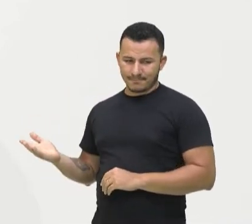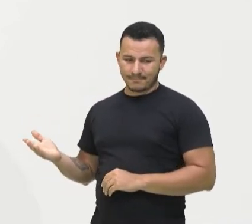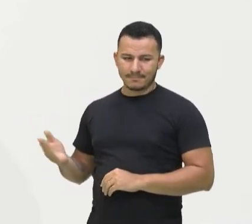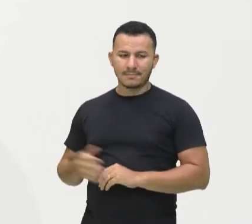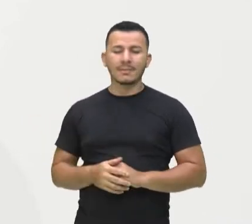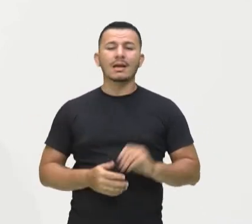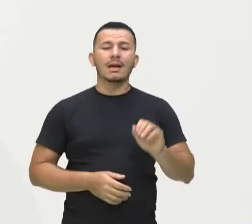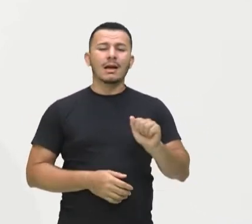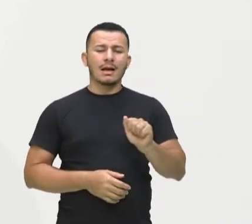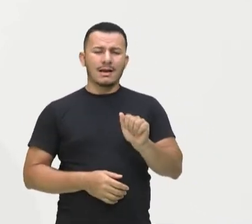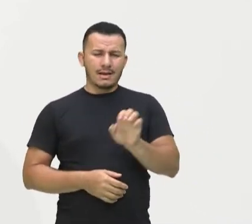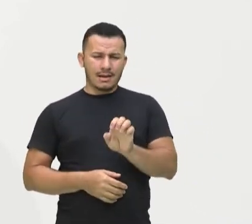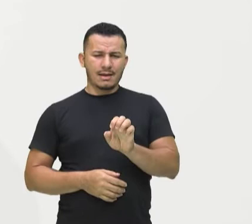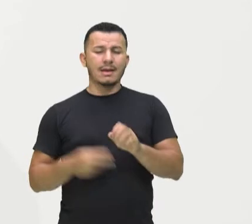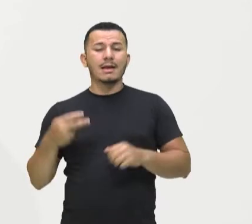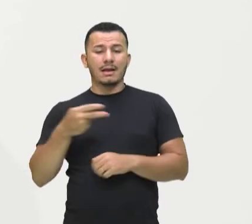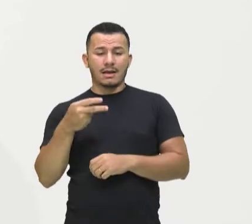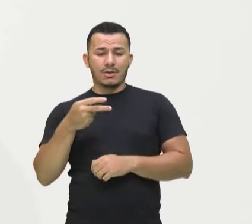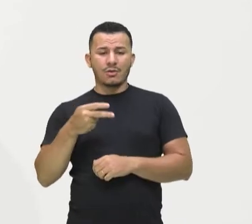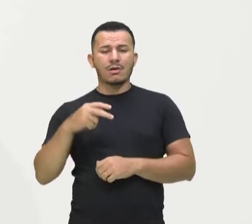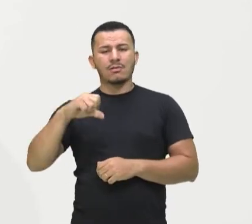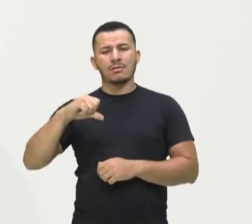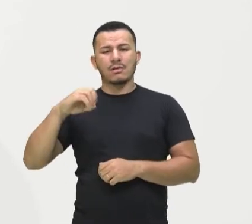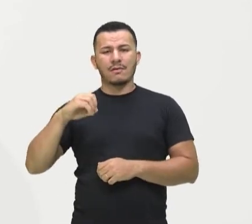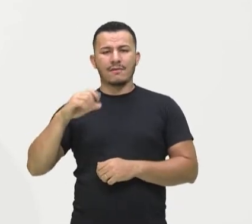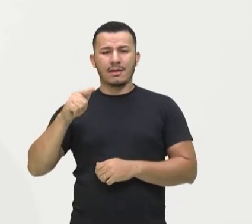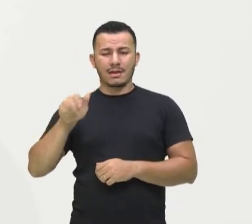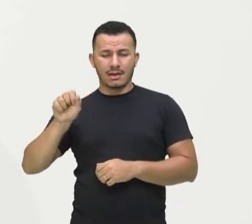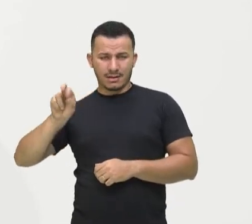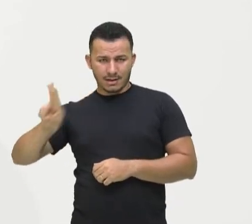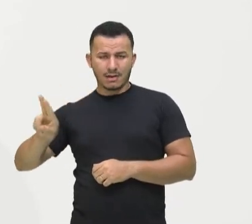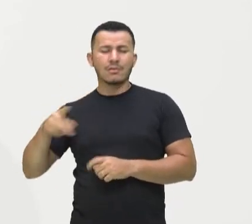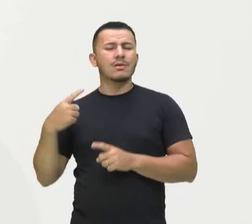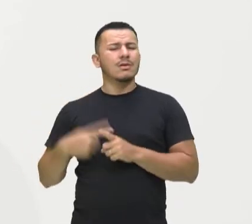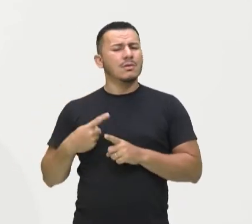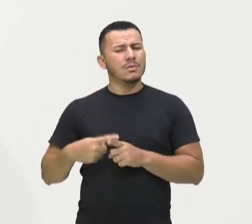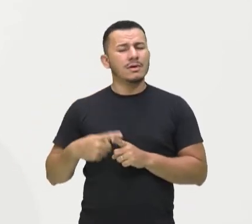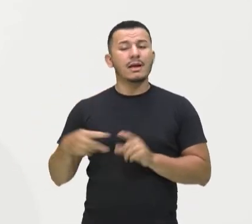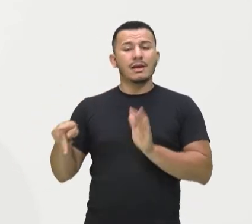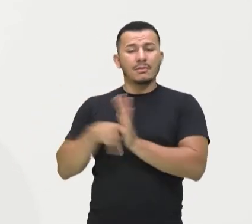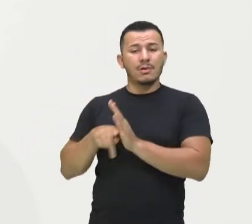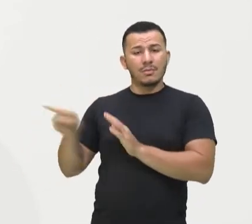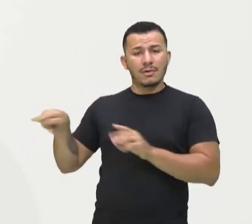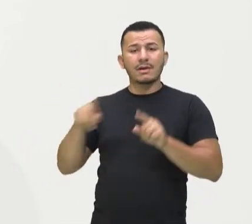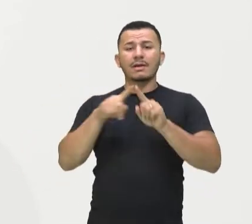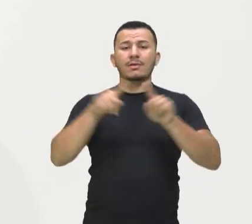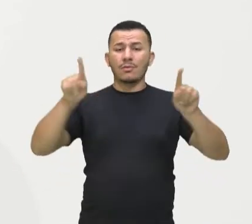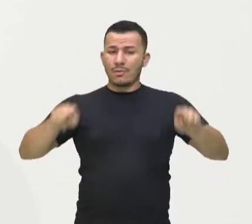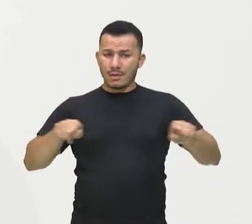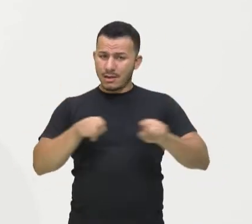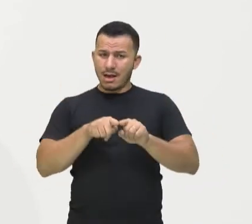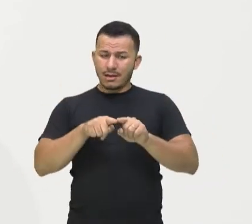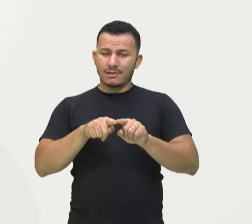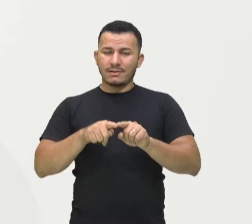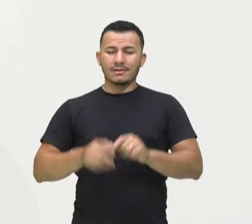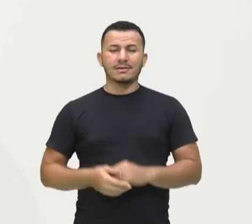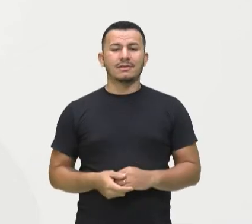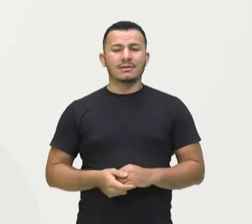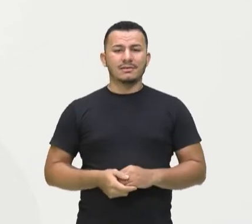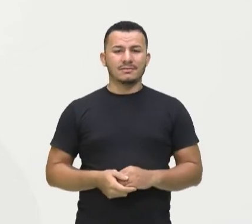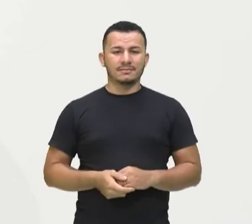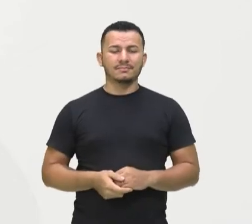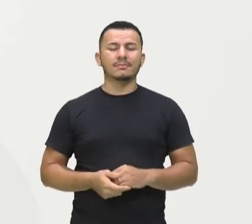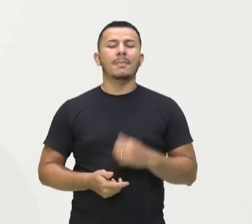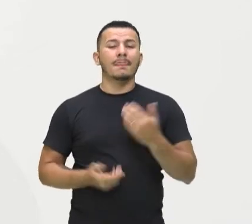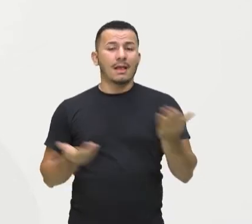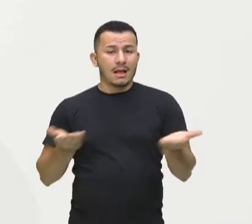ângulo externo, então, é igual a 90 graus. Isso porque nós estamos falando de um quadrado, beleza? E aí a gente sabe,